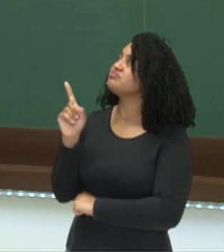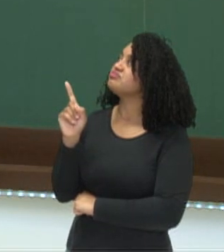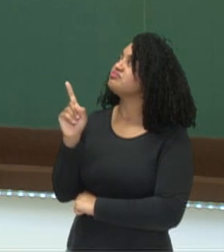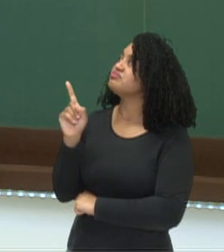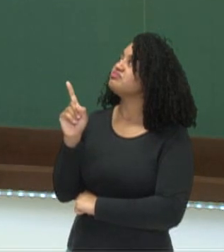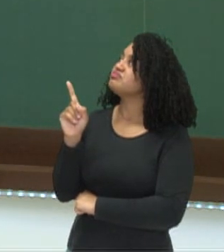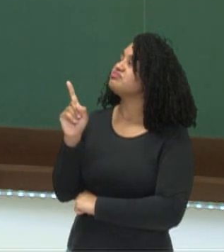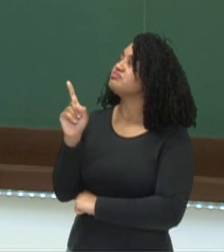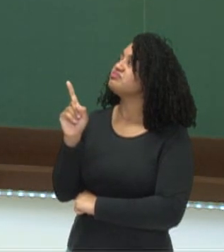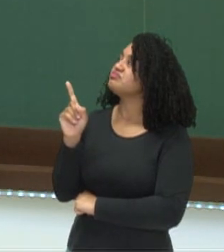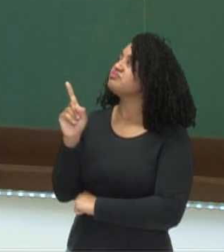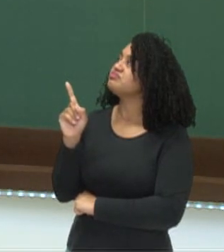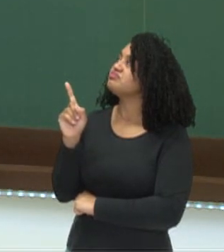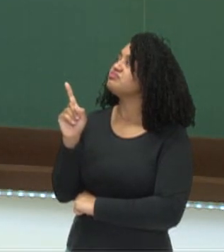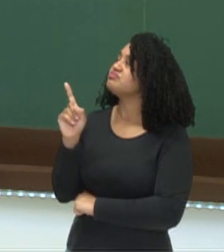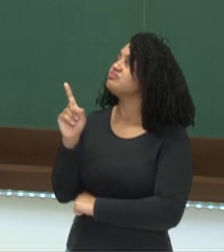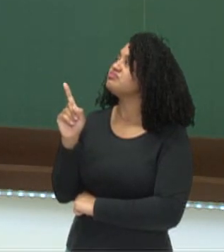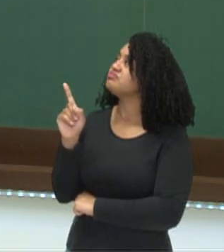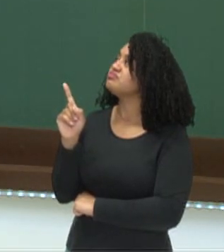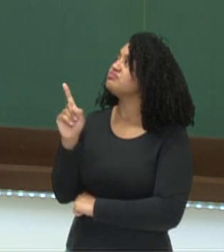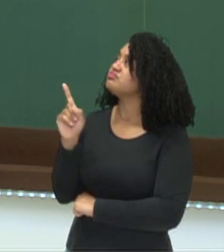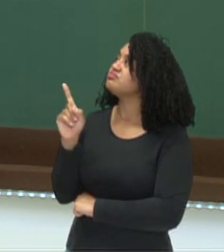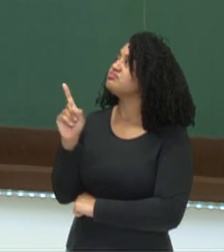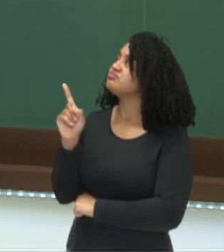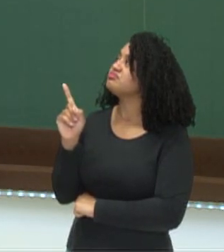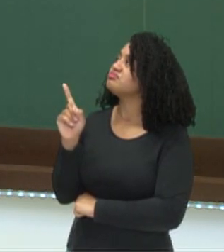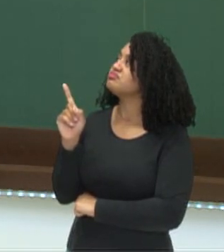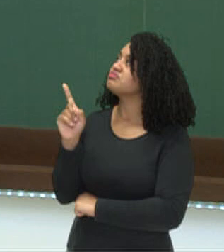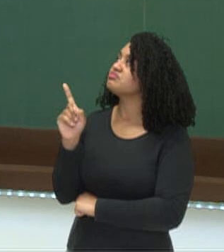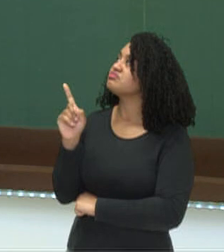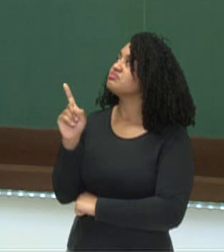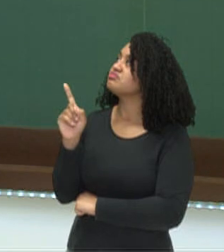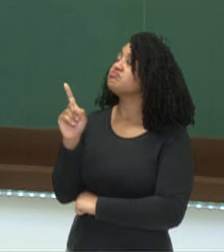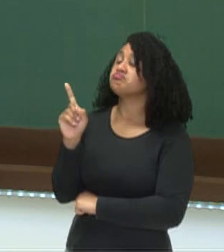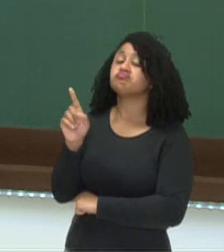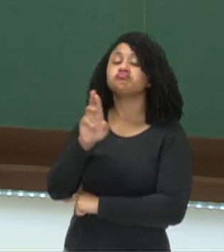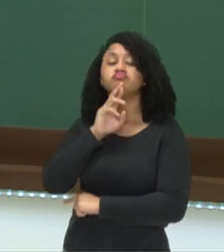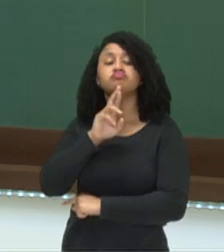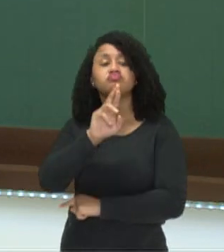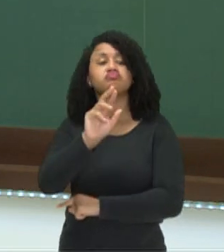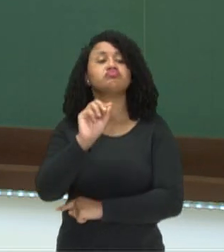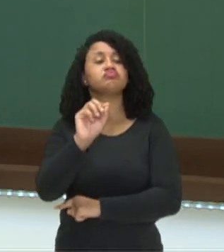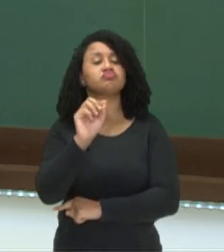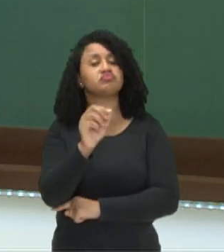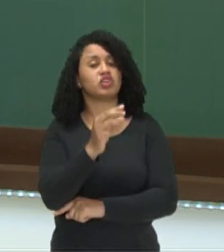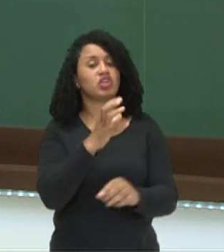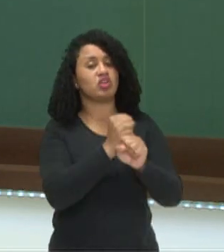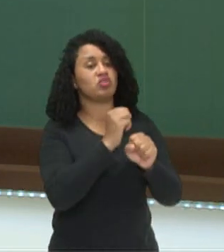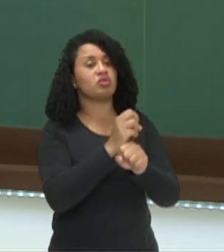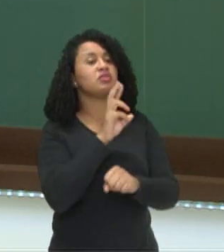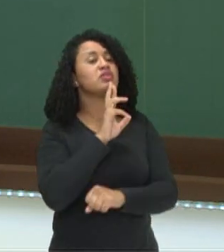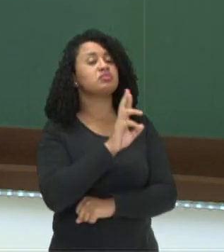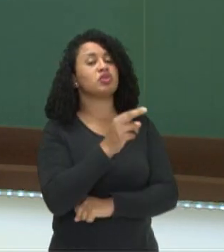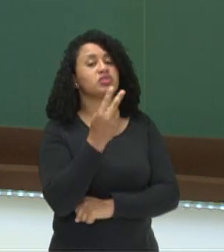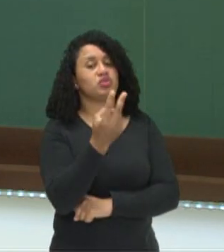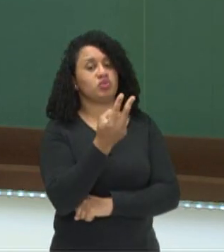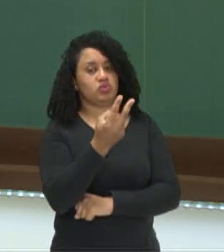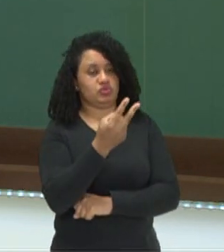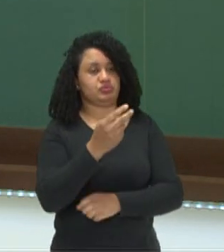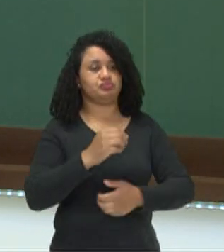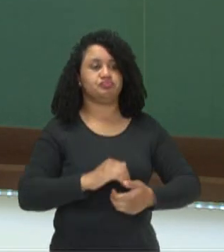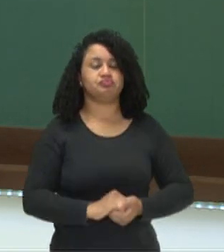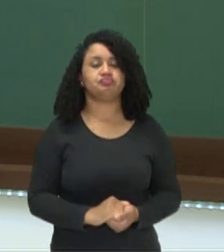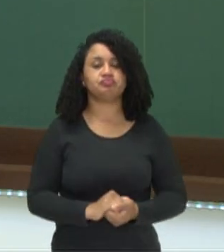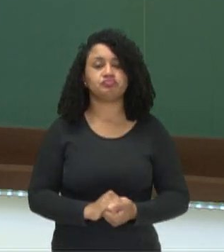2. Menos com menos, mais 4 dividido por 2, 2. Achei a soma das raízes sem ter